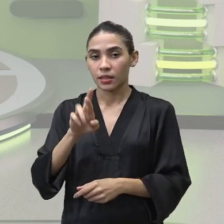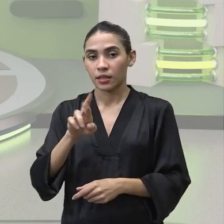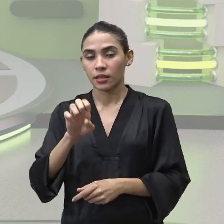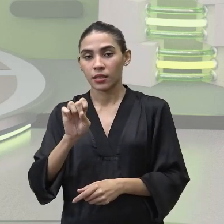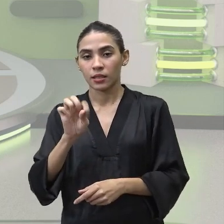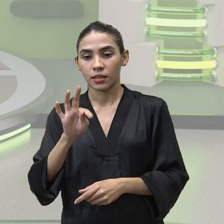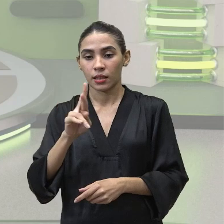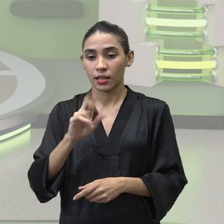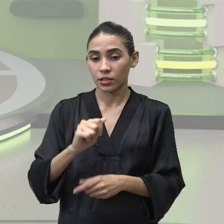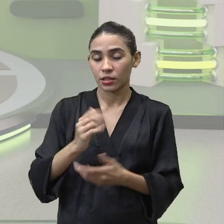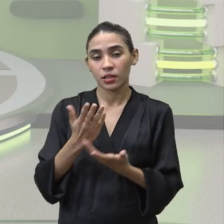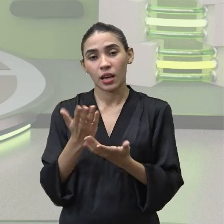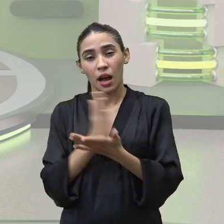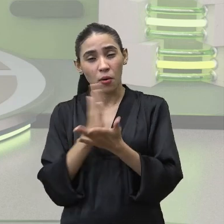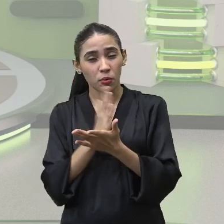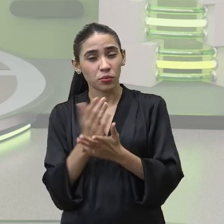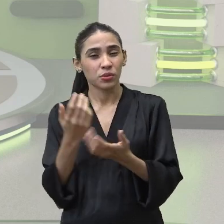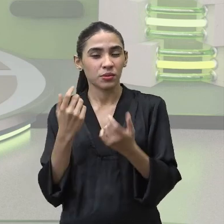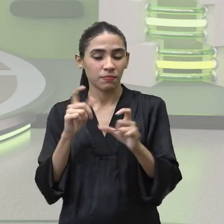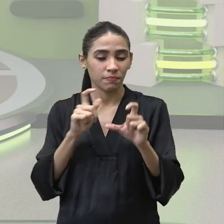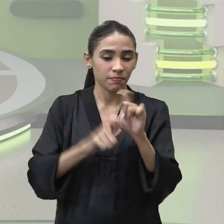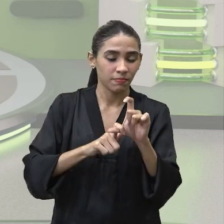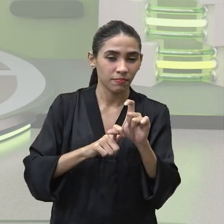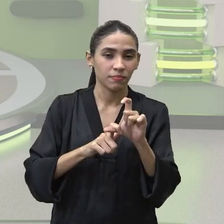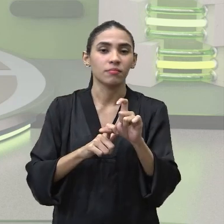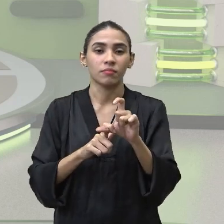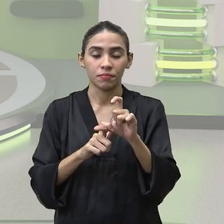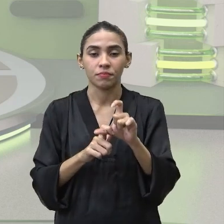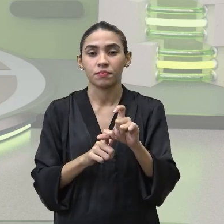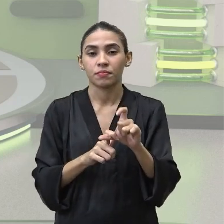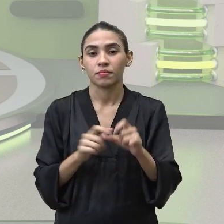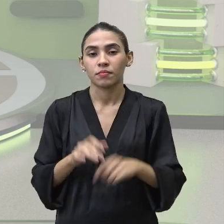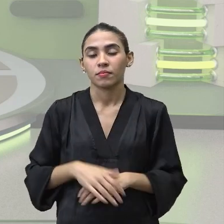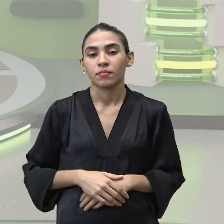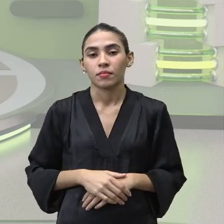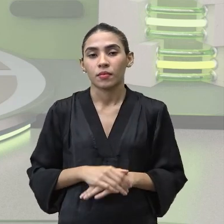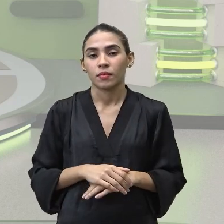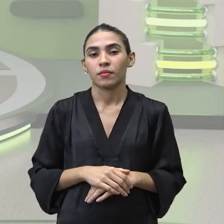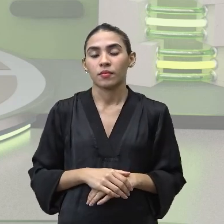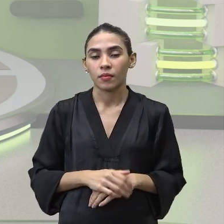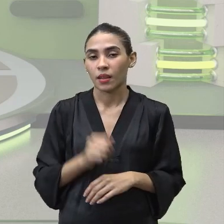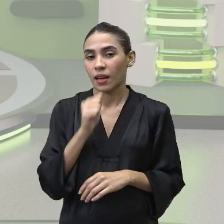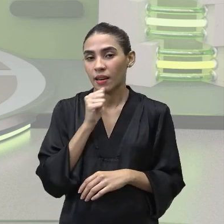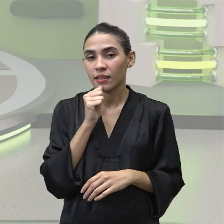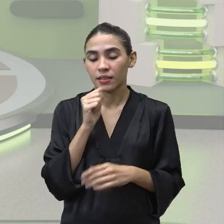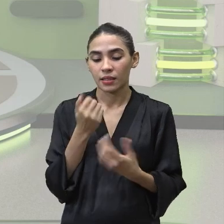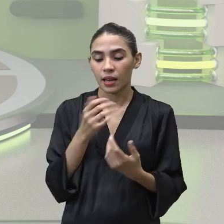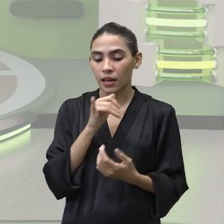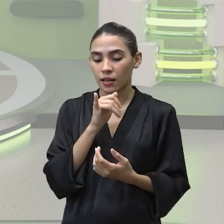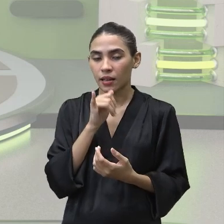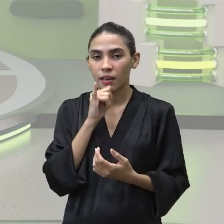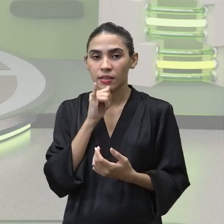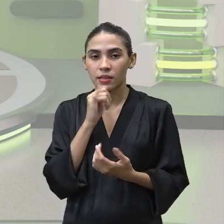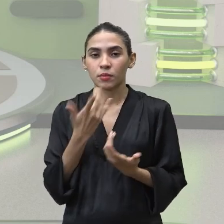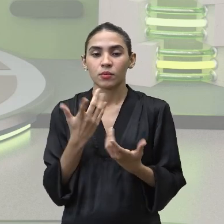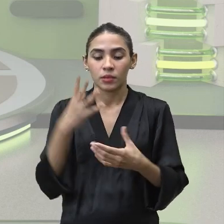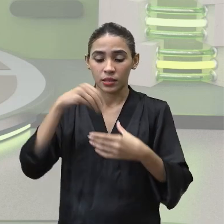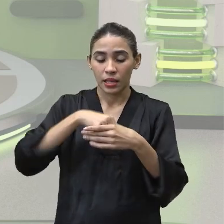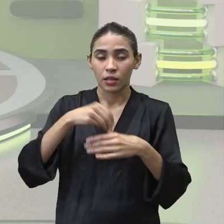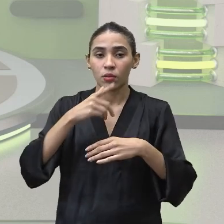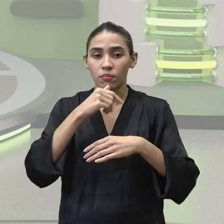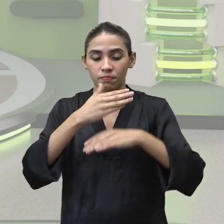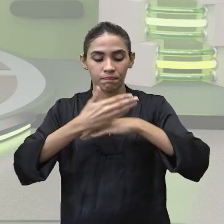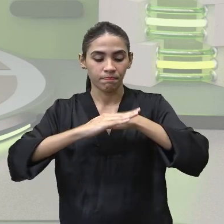ainda tenham uma dependência parcial, como as rãs, do seu ciclo de vida ainda dentro do ambiente